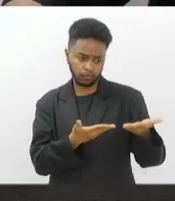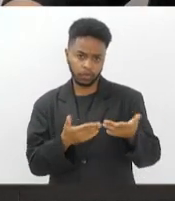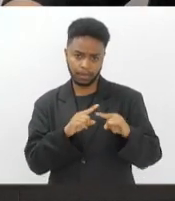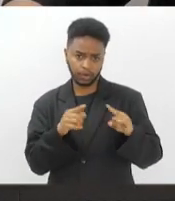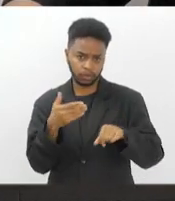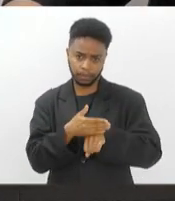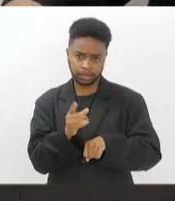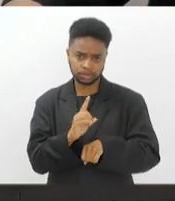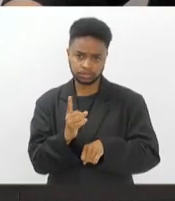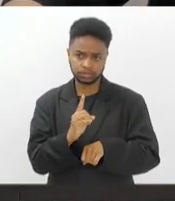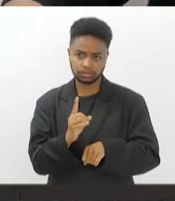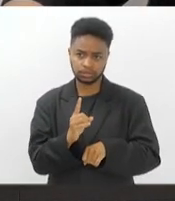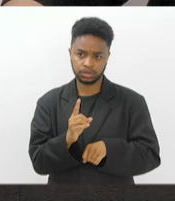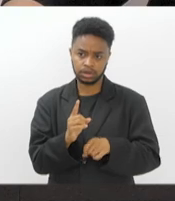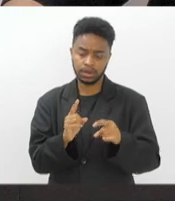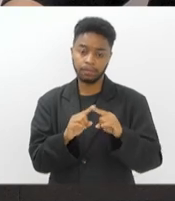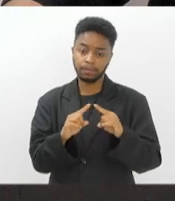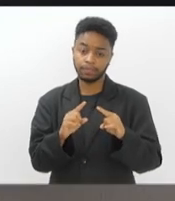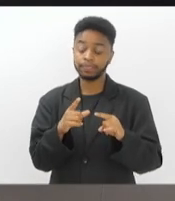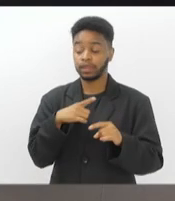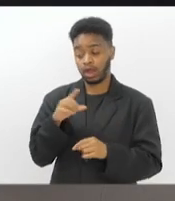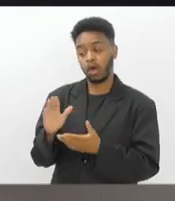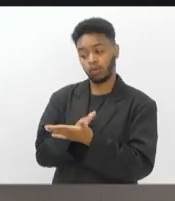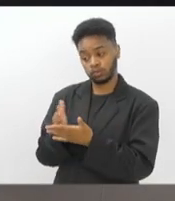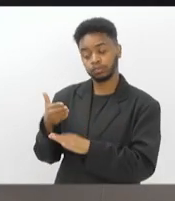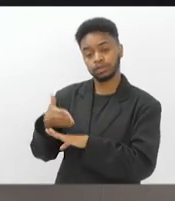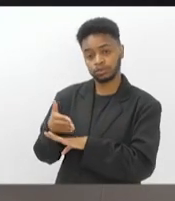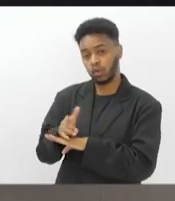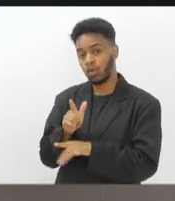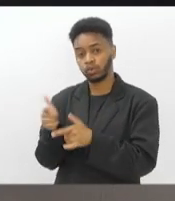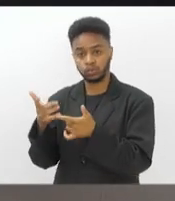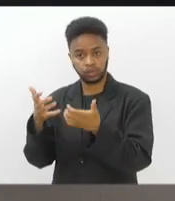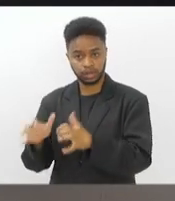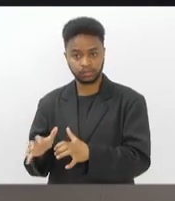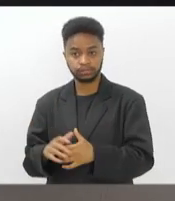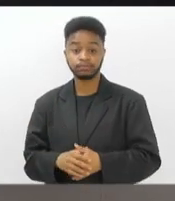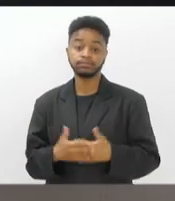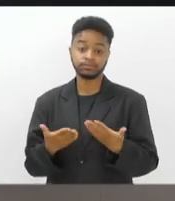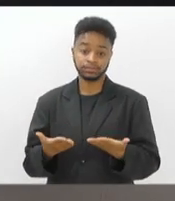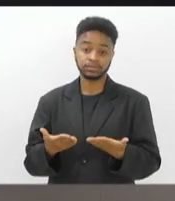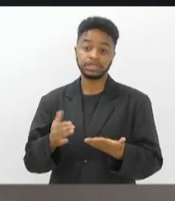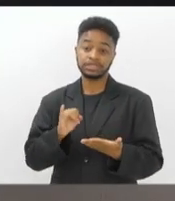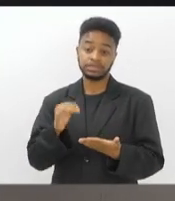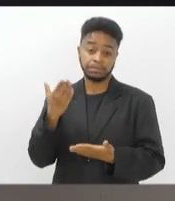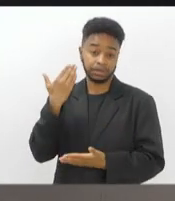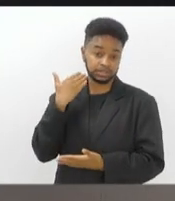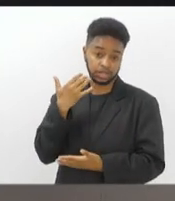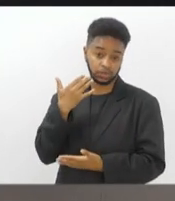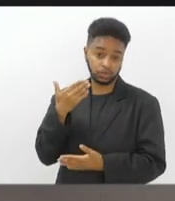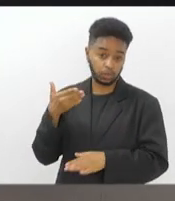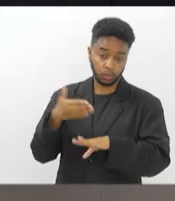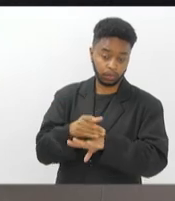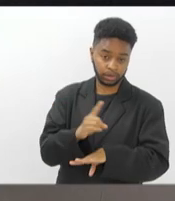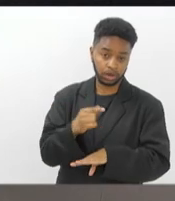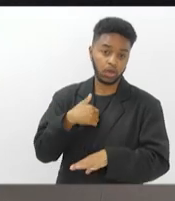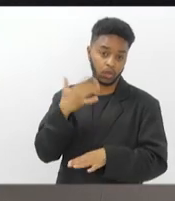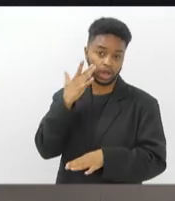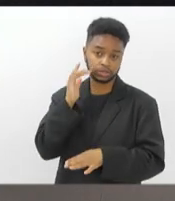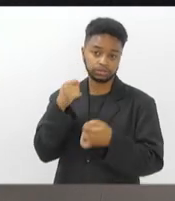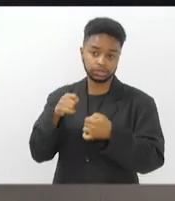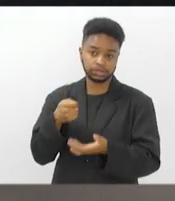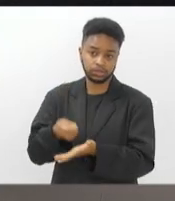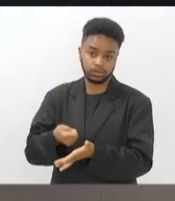só que não tinham todosos dados que não que não falaram né que vieram mas aqueles que não vieram Acho que deveria convocar